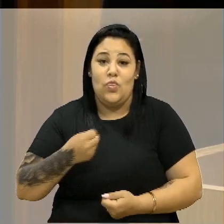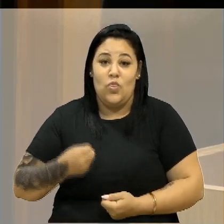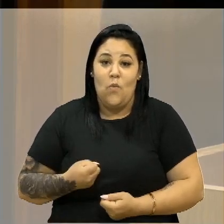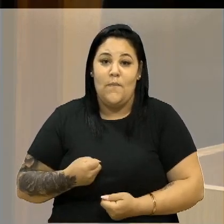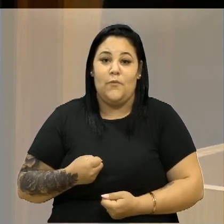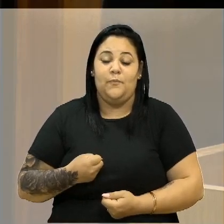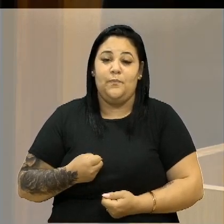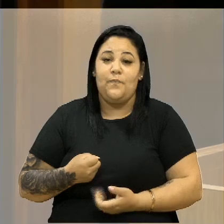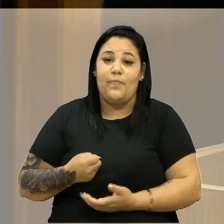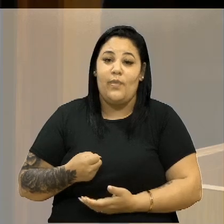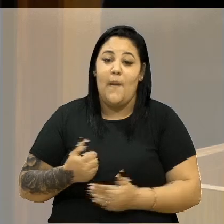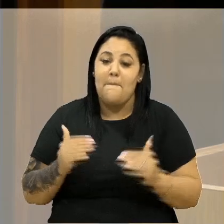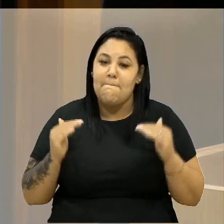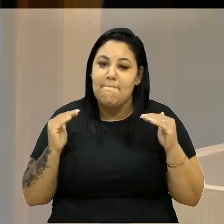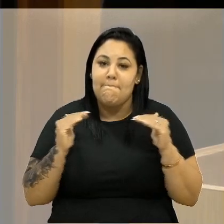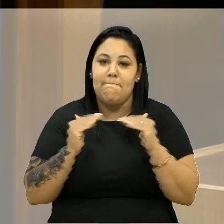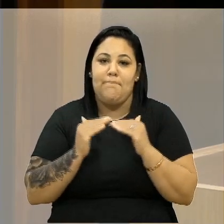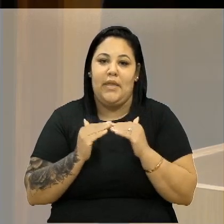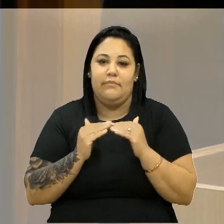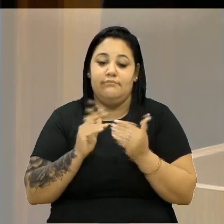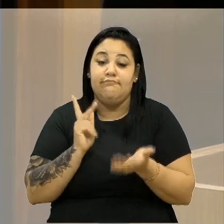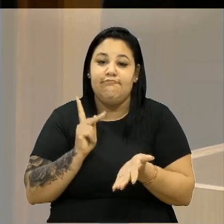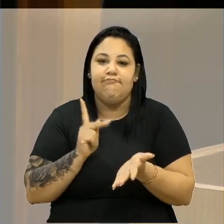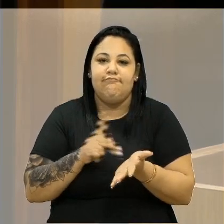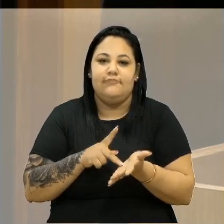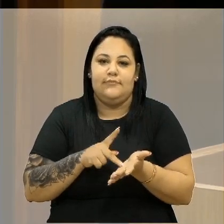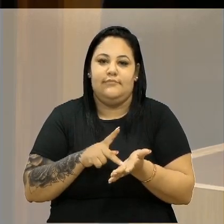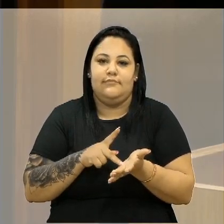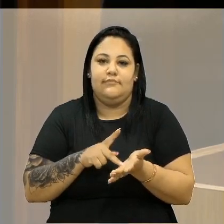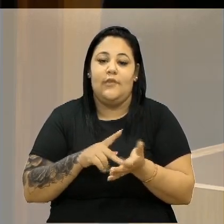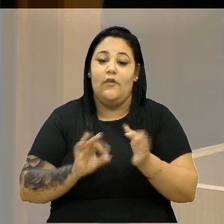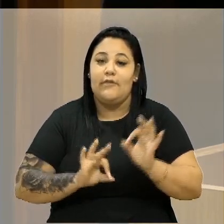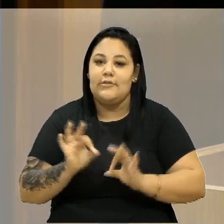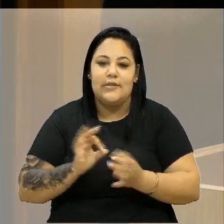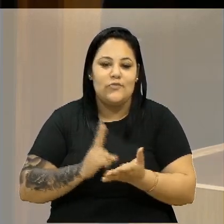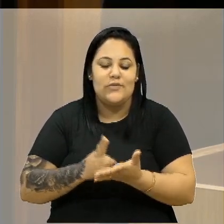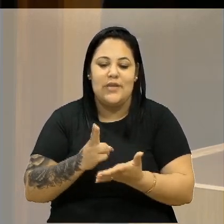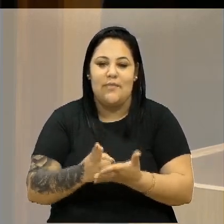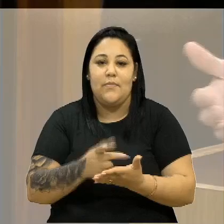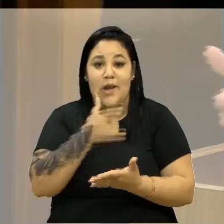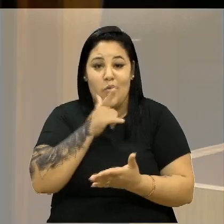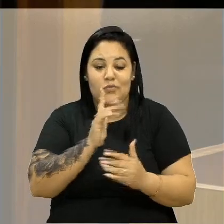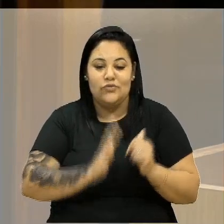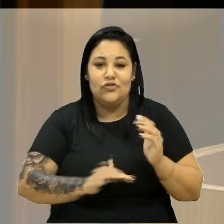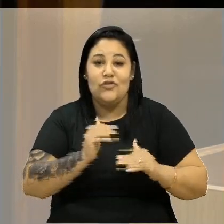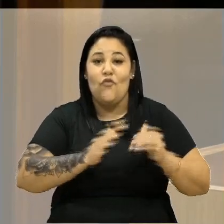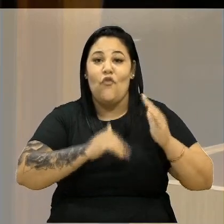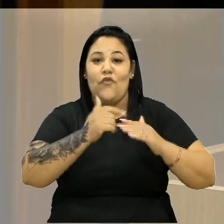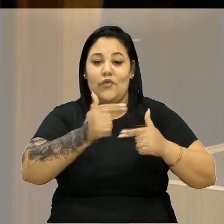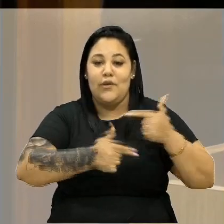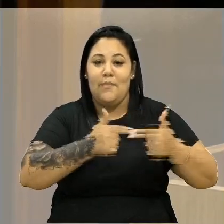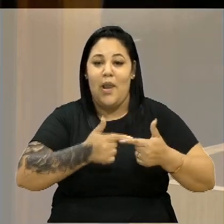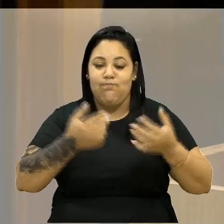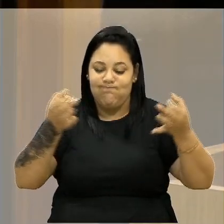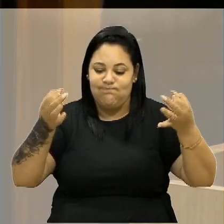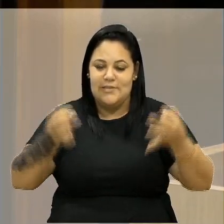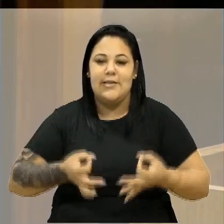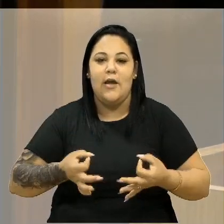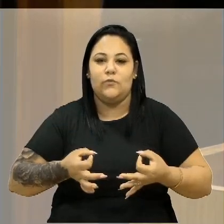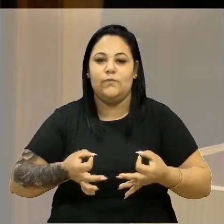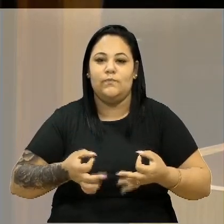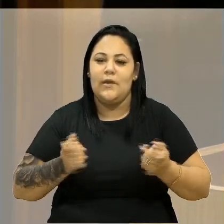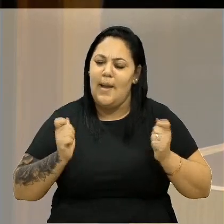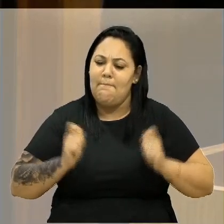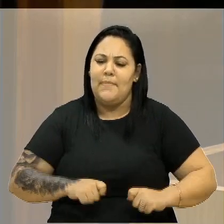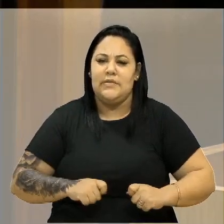atualizados constantemente, para que desenvolvam o seu trabalho de forma correta, eficaz, e ao